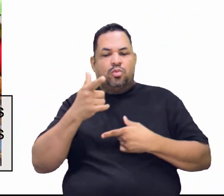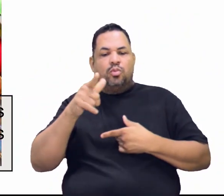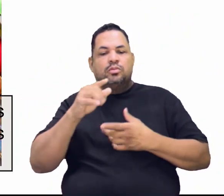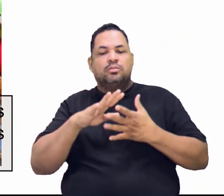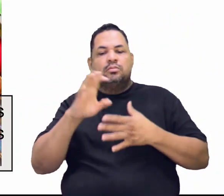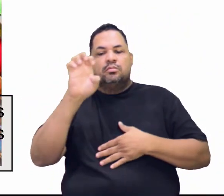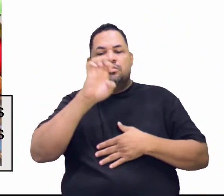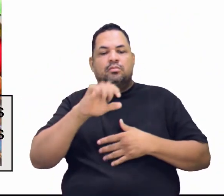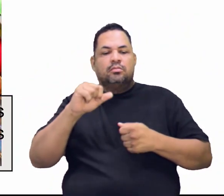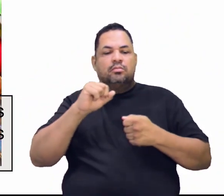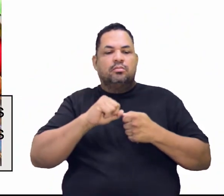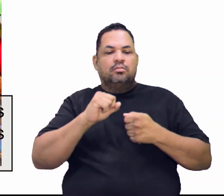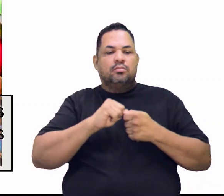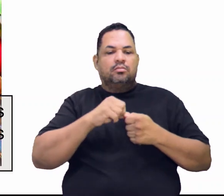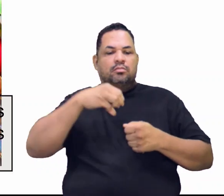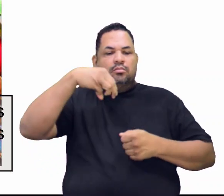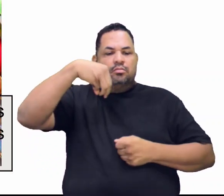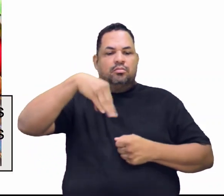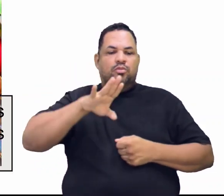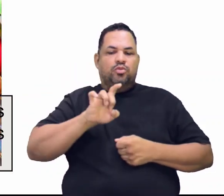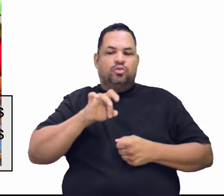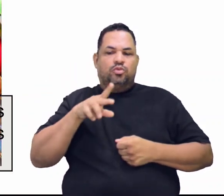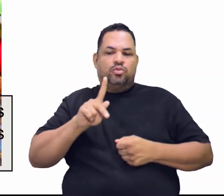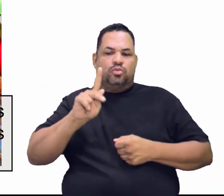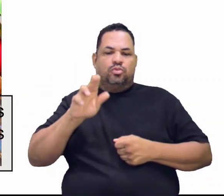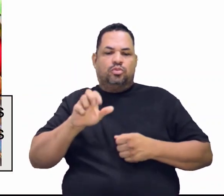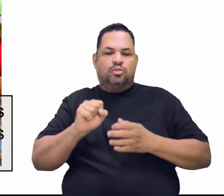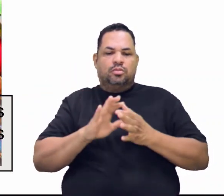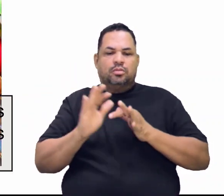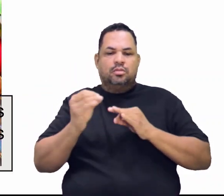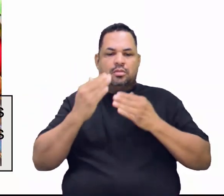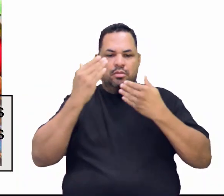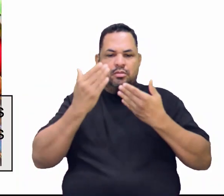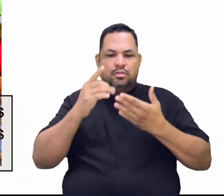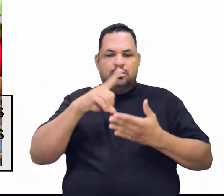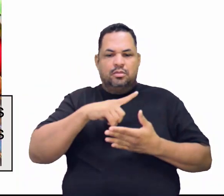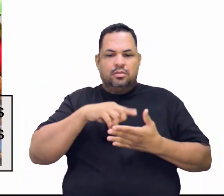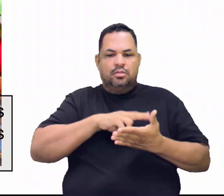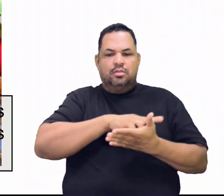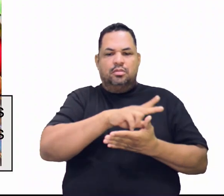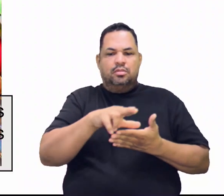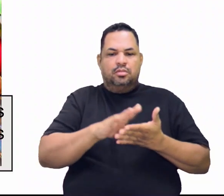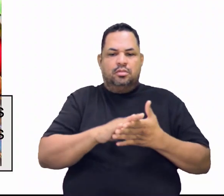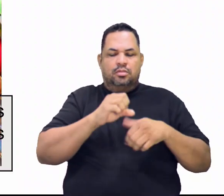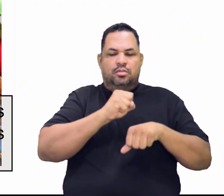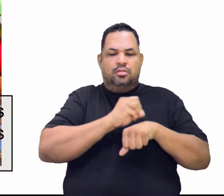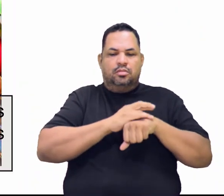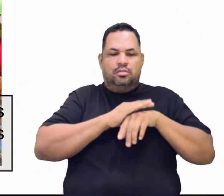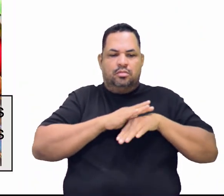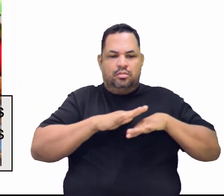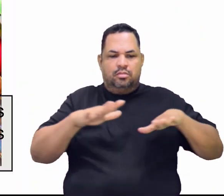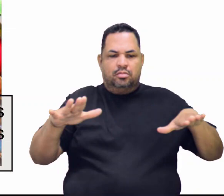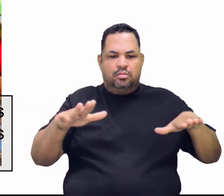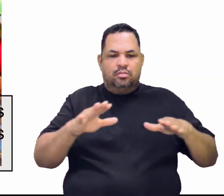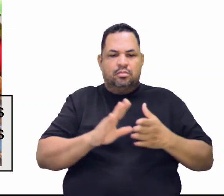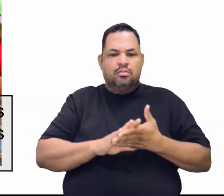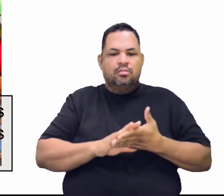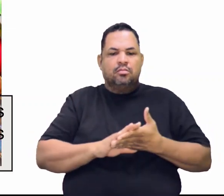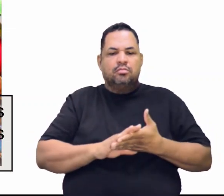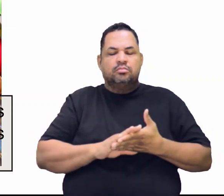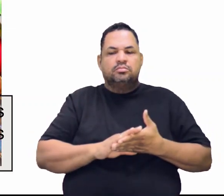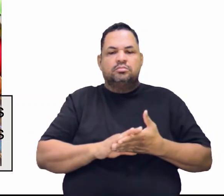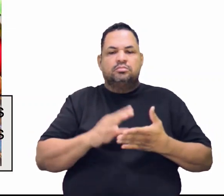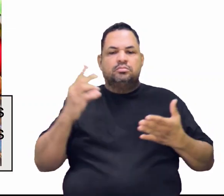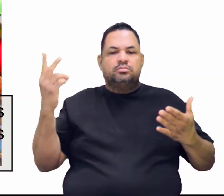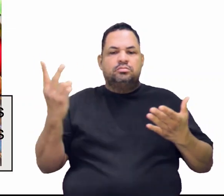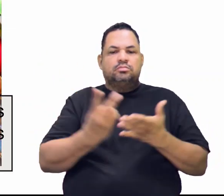europeus fez com que os Mundurucus obtessem diversas epidemias,